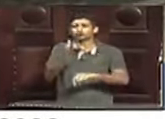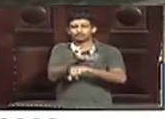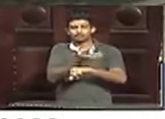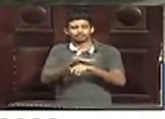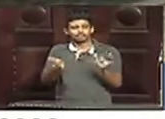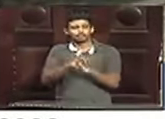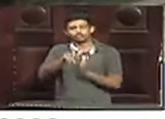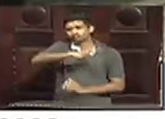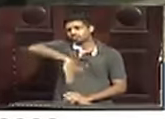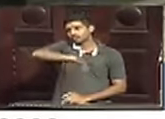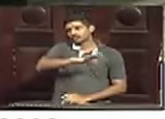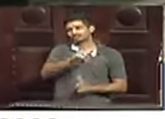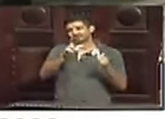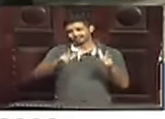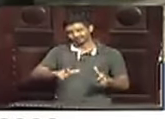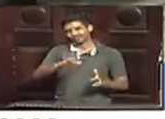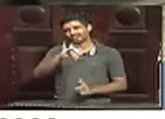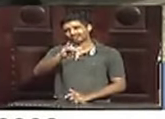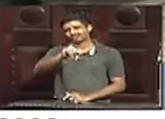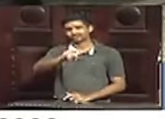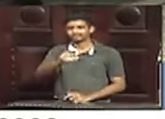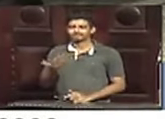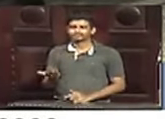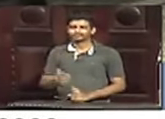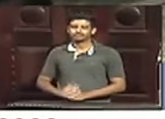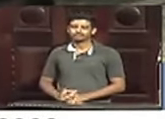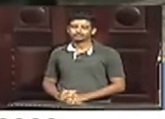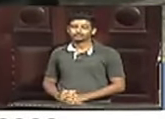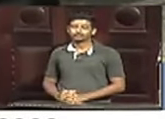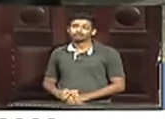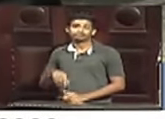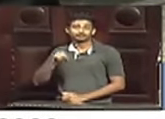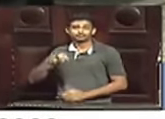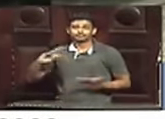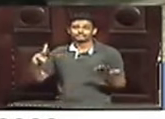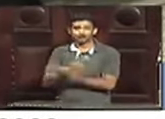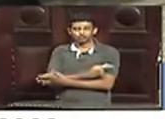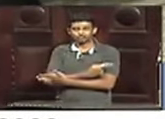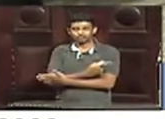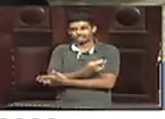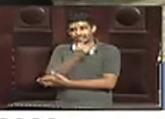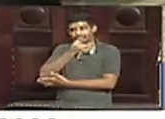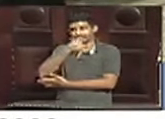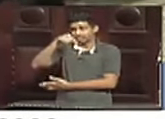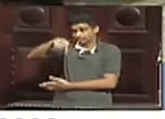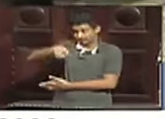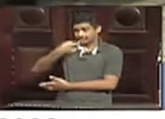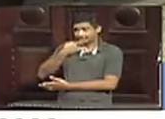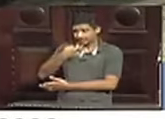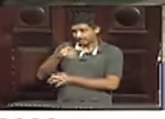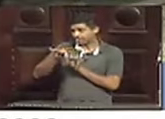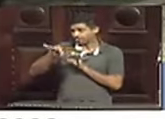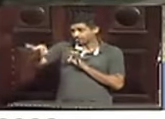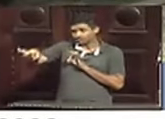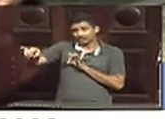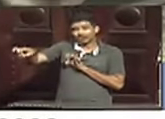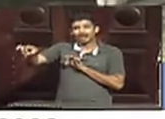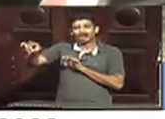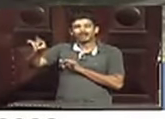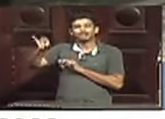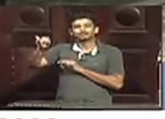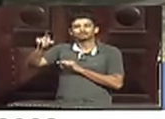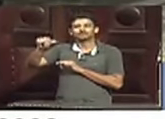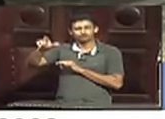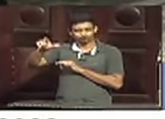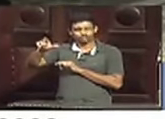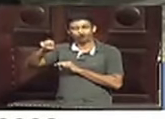distrito. Se fosse um acontecido, um ocorrido aqui na Zona Sul do Rio de